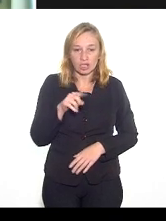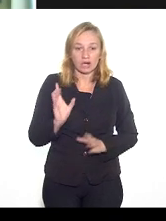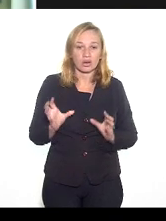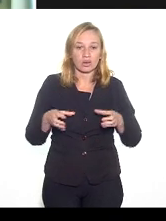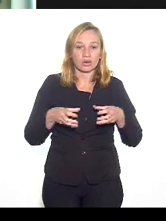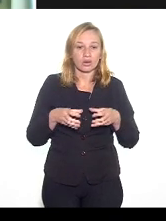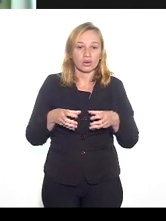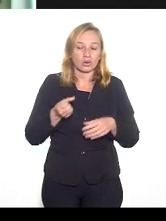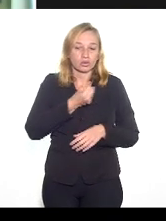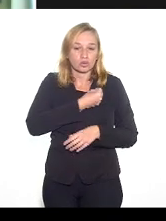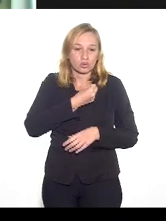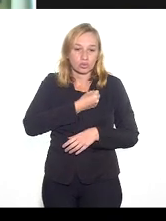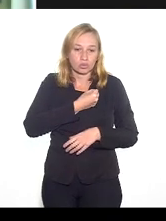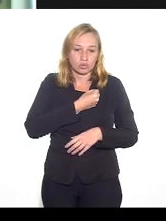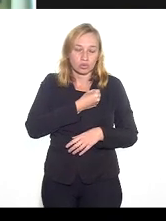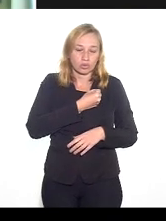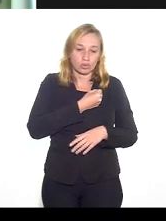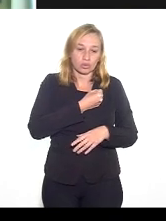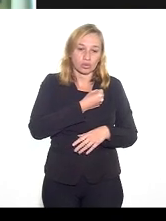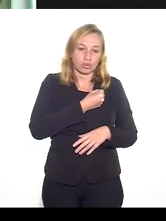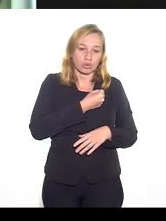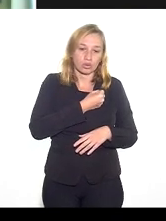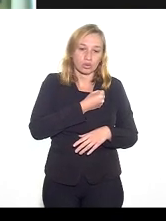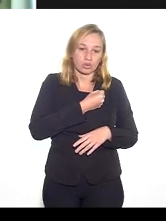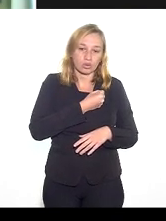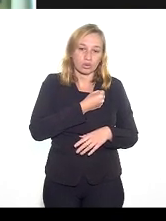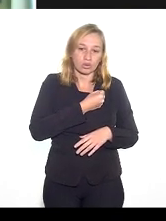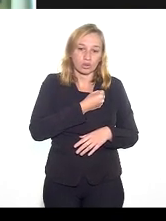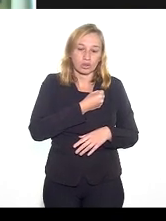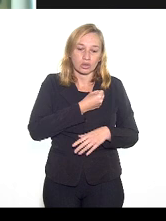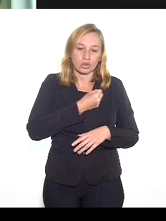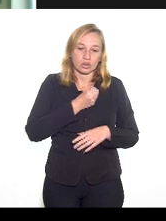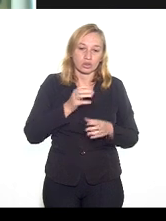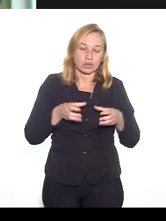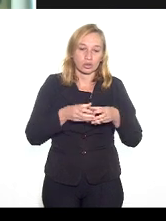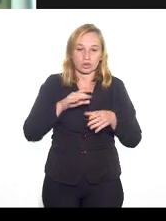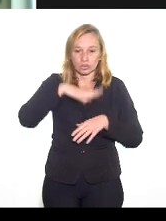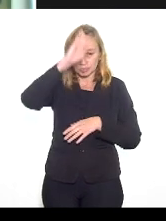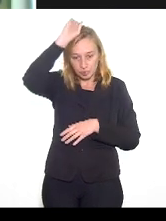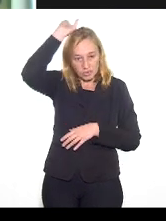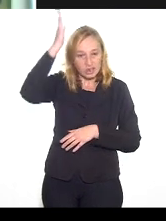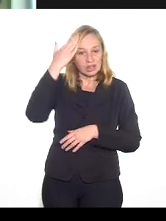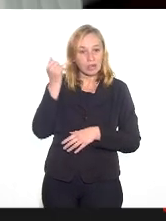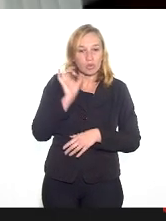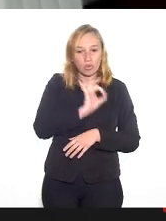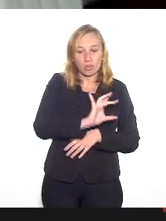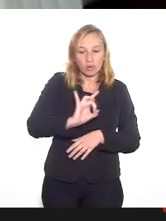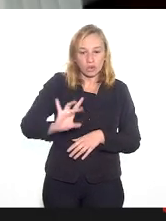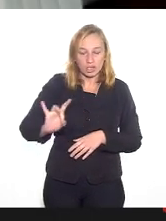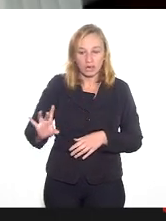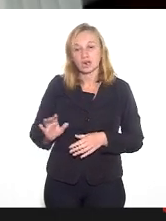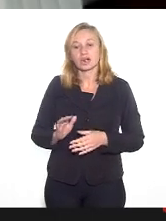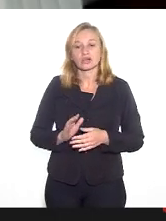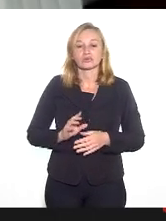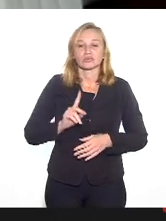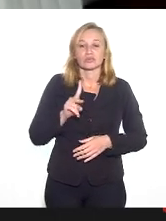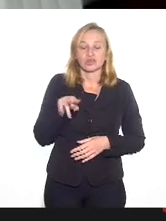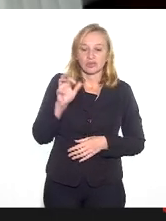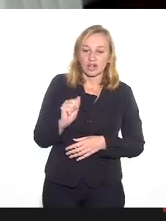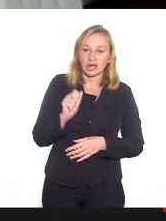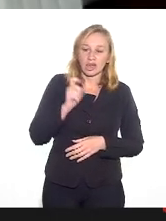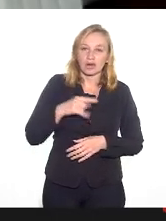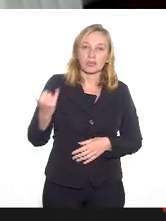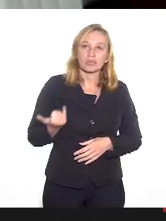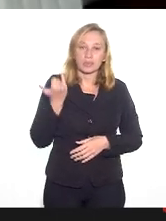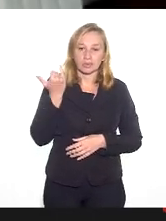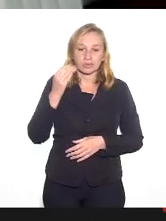quadros de pessoal do Corpo de Bombeiros. Então, a gente sabe que qualquer reposição de cargo é algo prioritário. Então, isso tem sido tratado